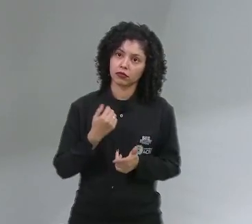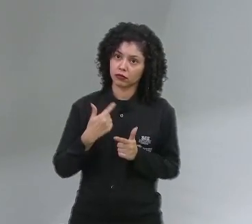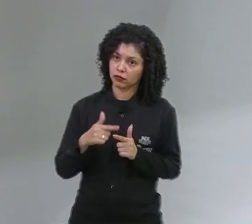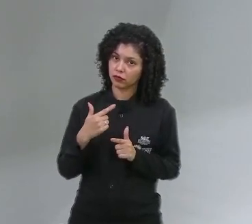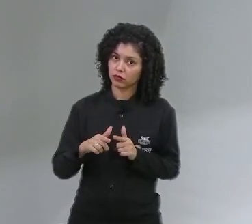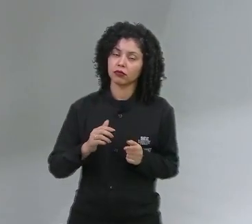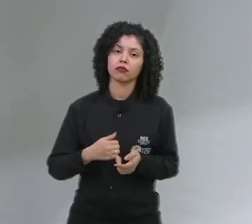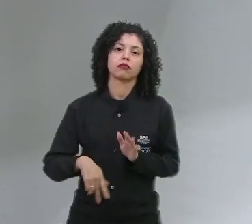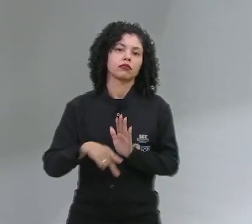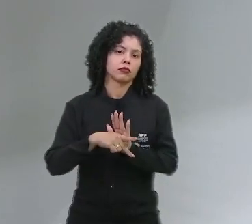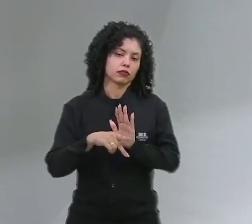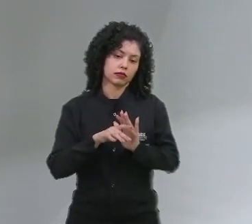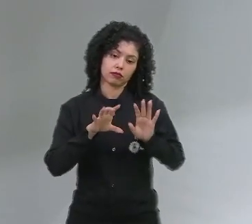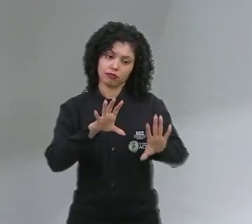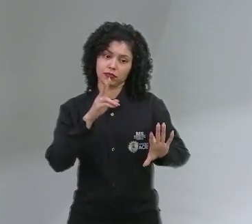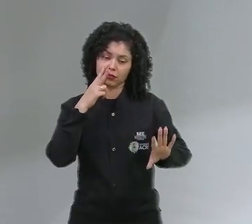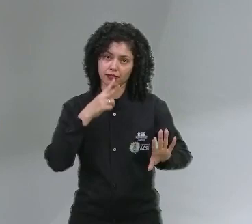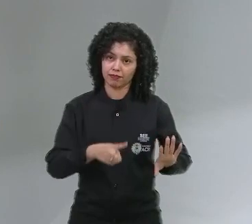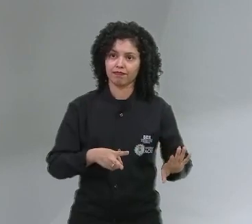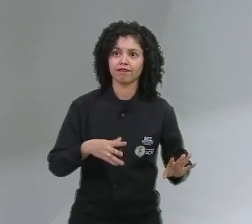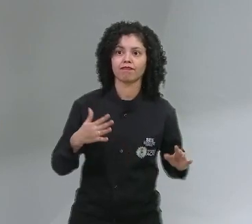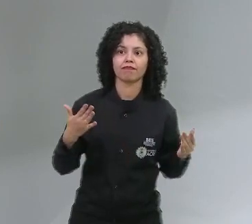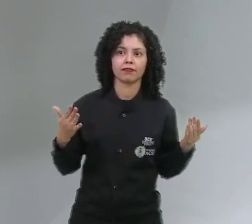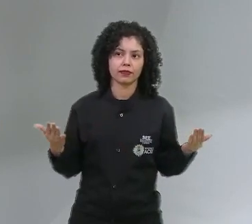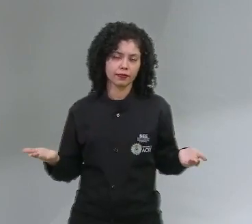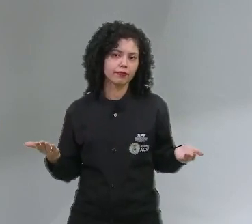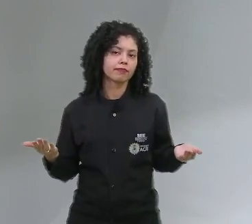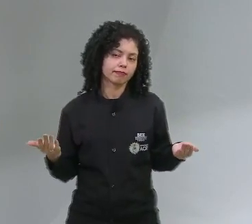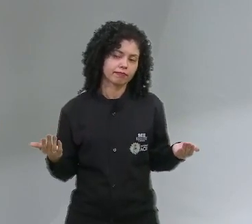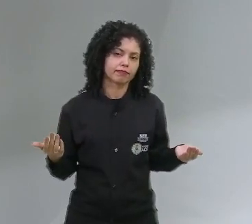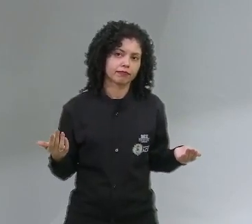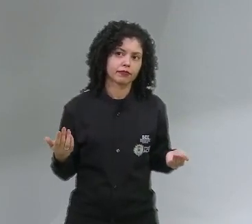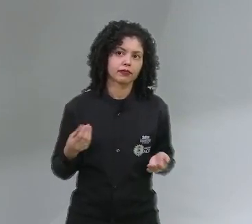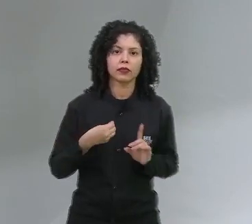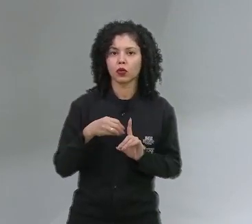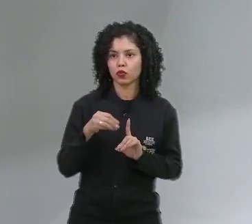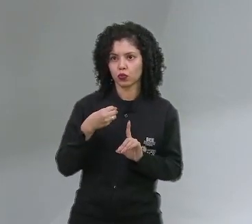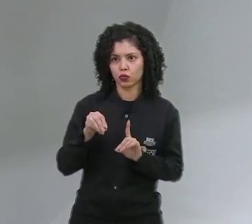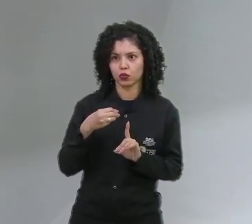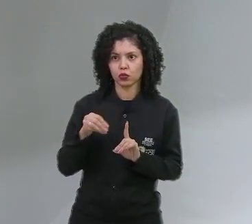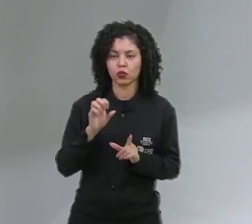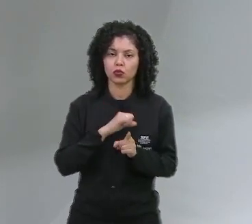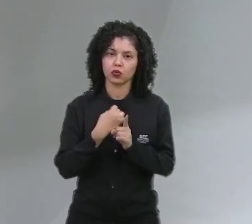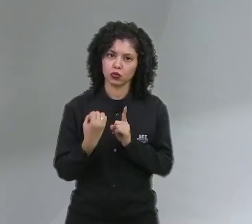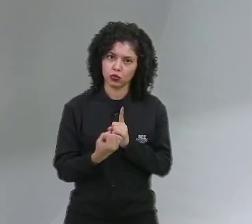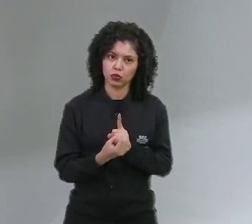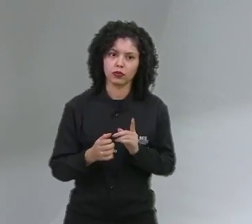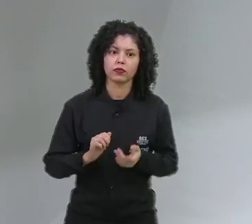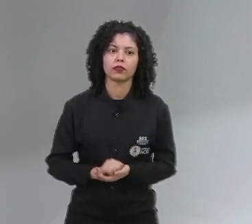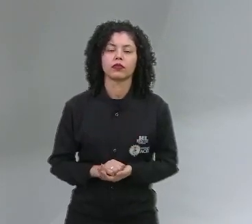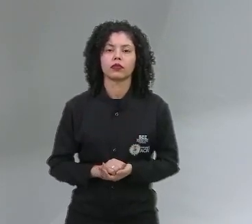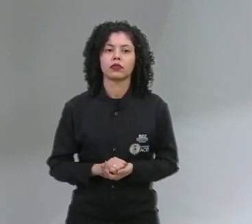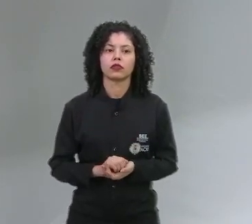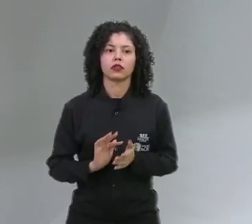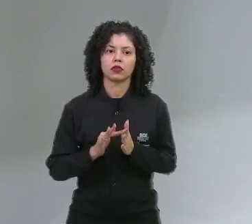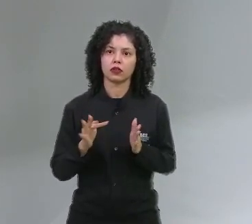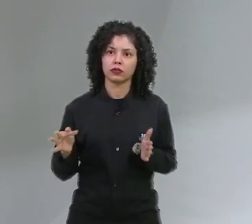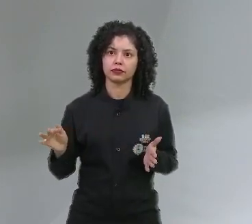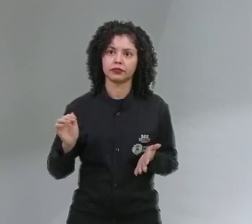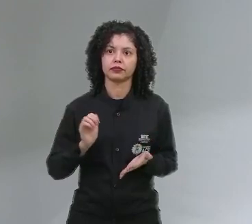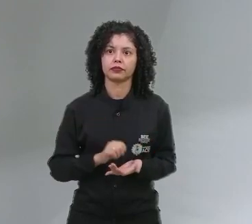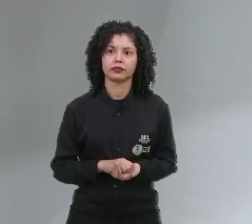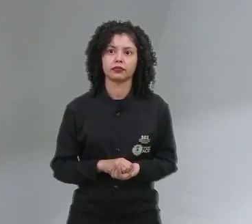situação problemática, uma situação, né, de vulnerabilidade social, uma função que é